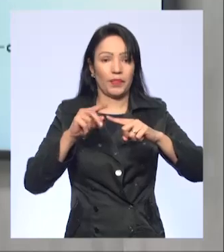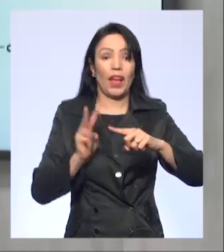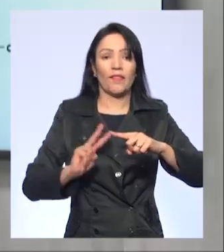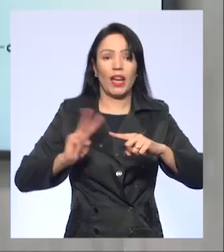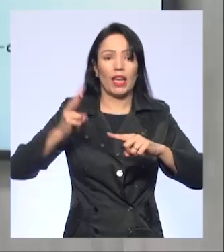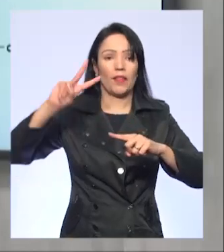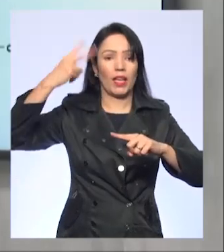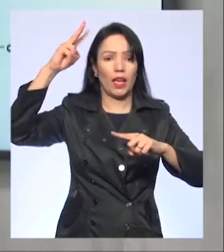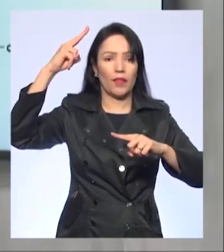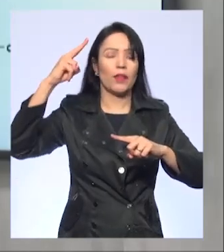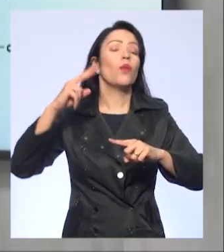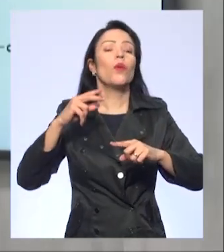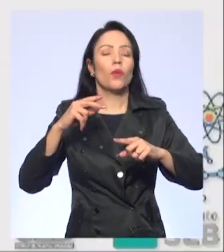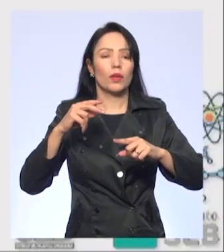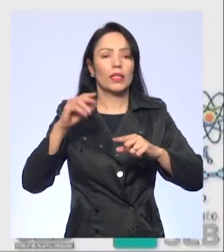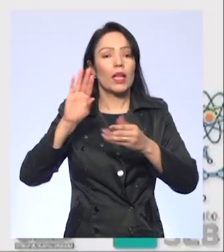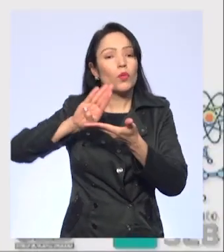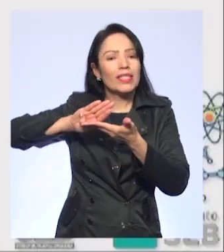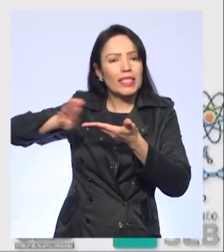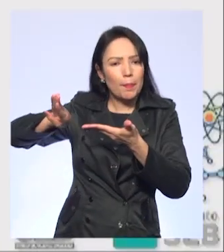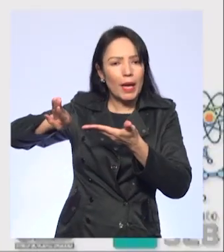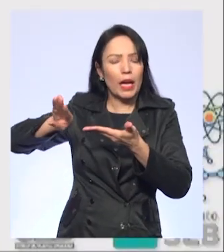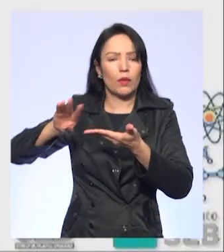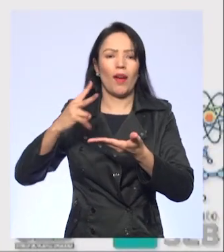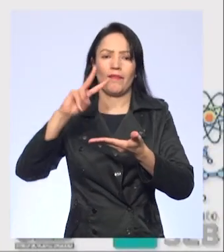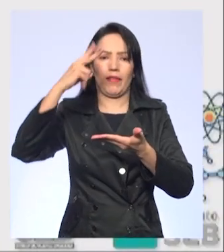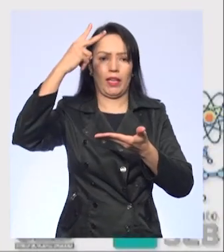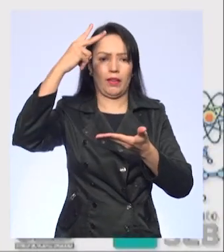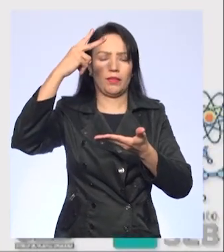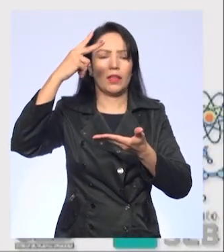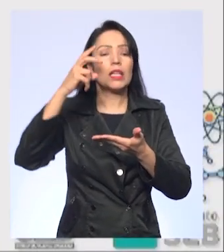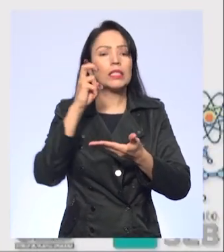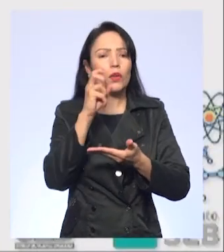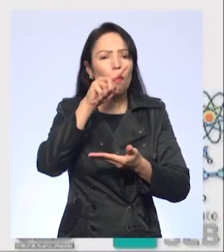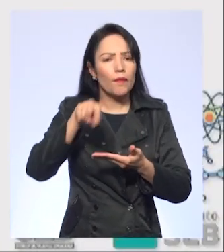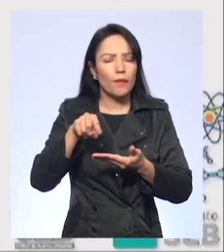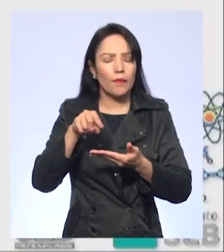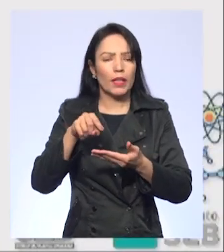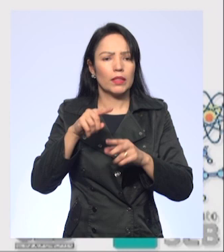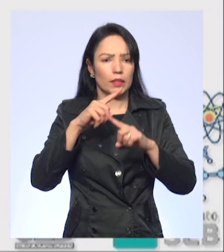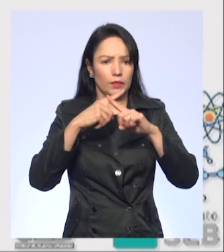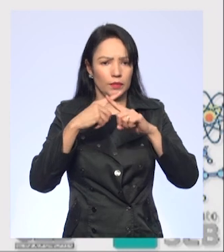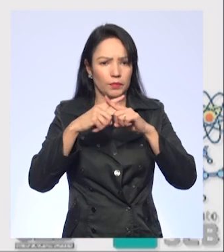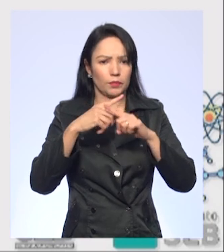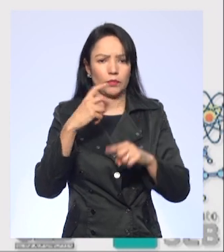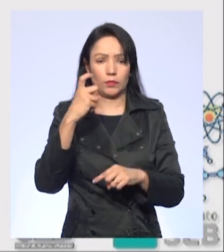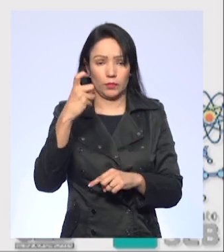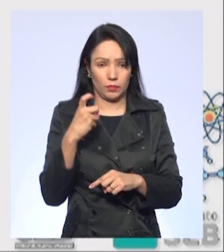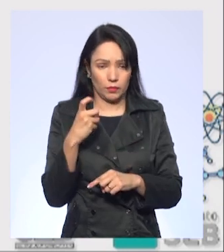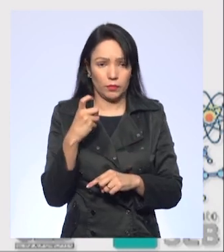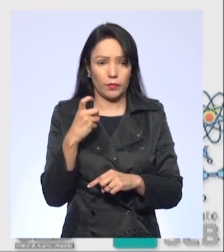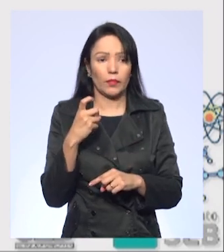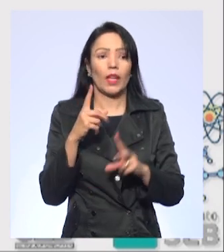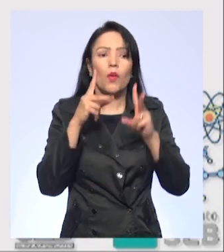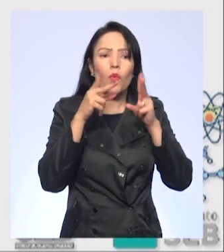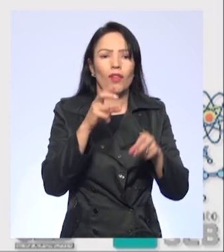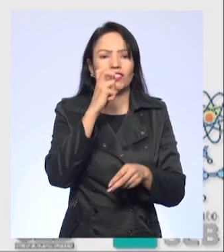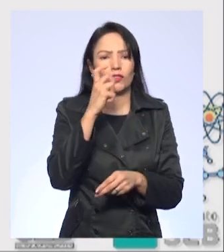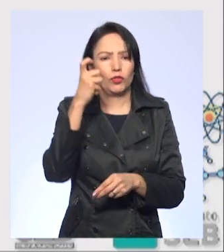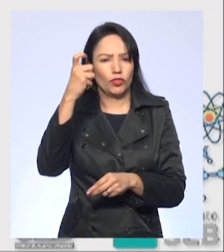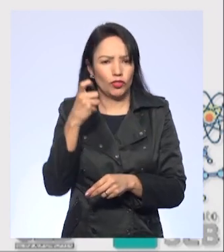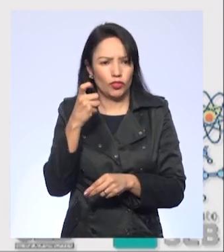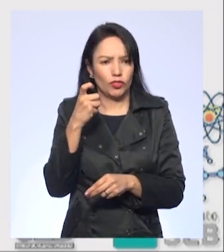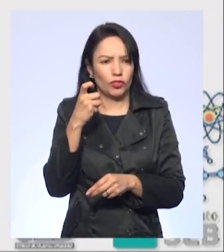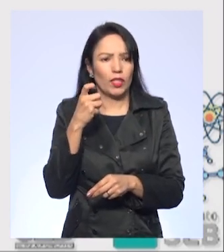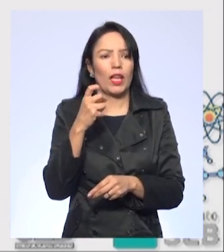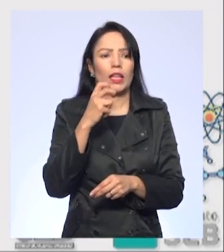para a tela comigo. Se eu multiplicasse em cruz, 5 vezes x igual a 5x, 4 vezes 8 igual a 32. Passo